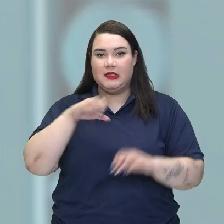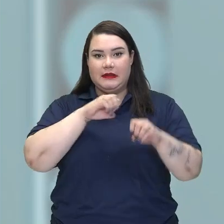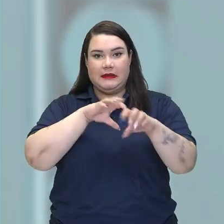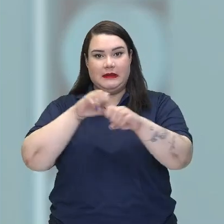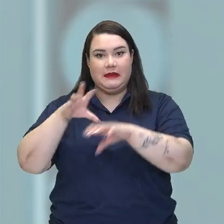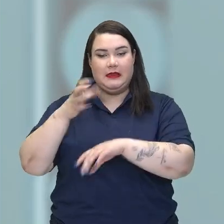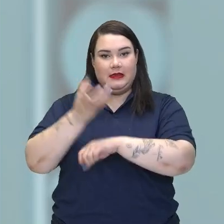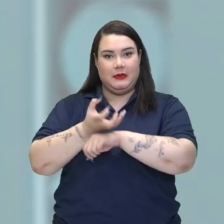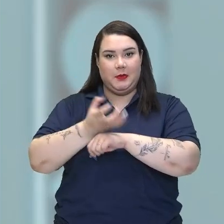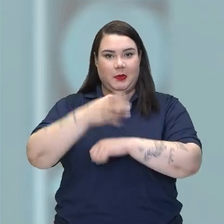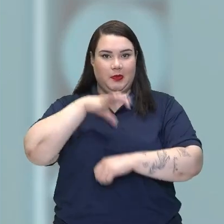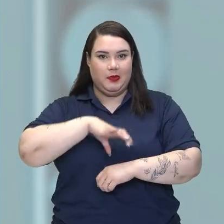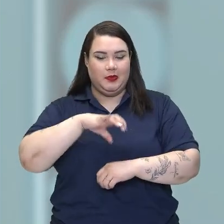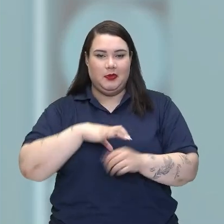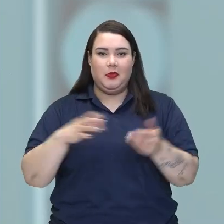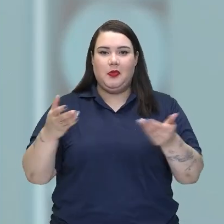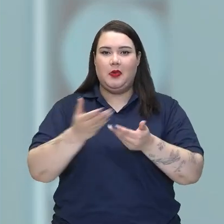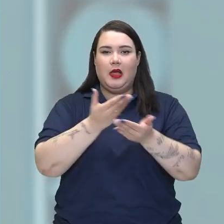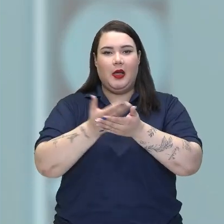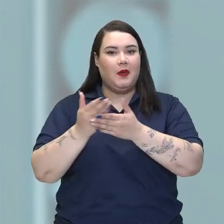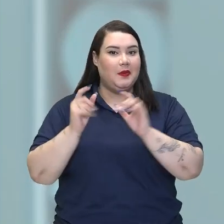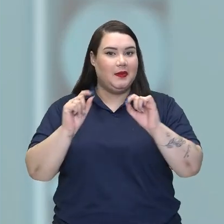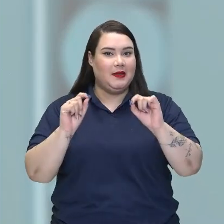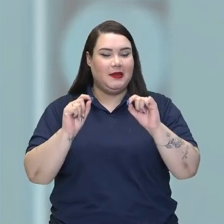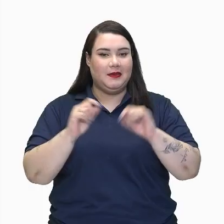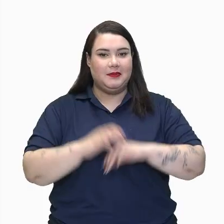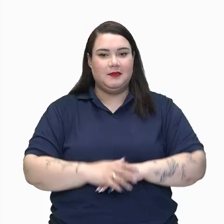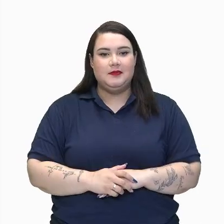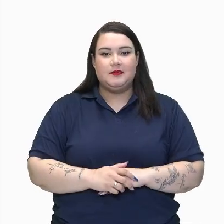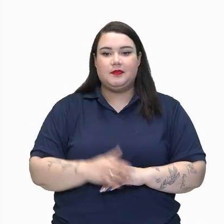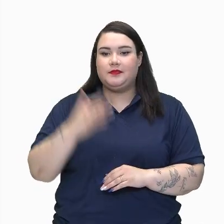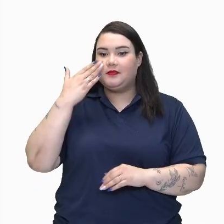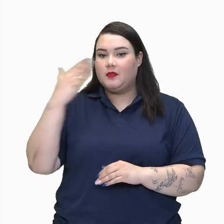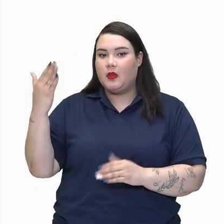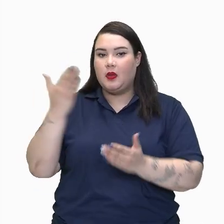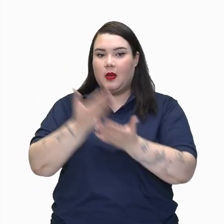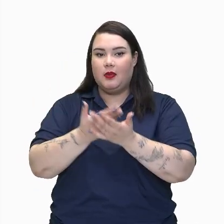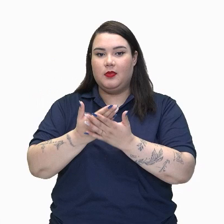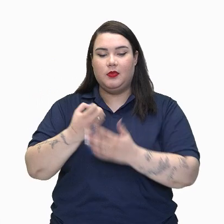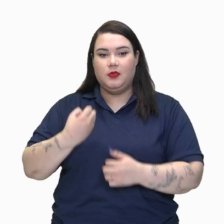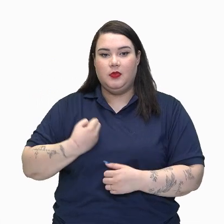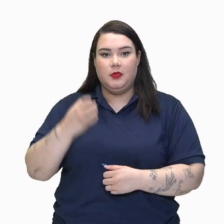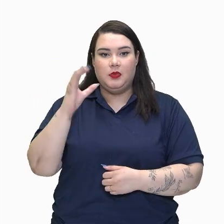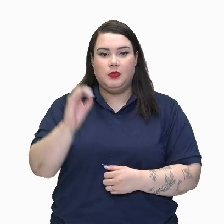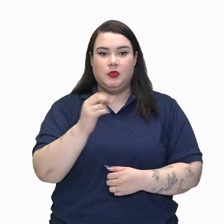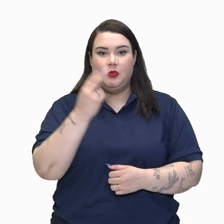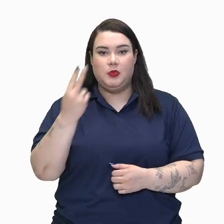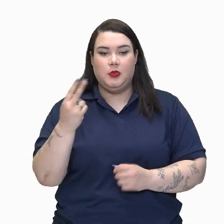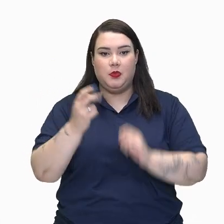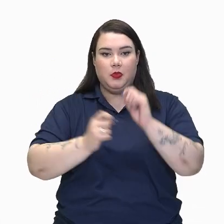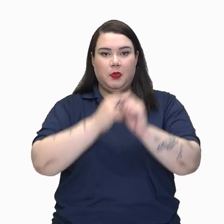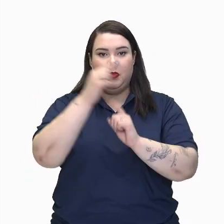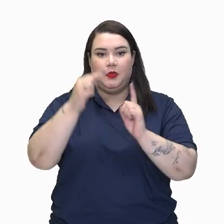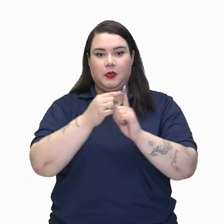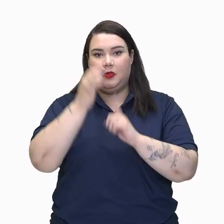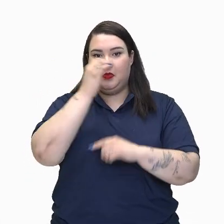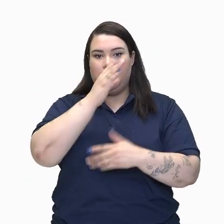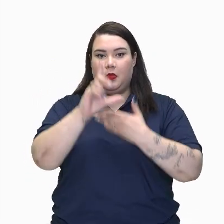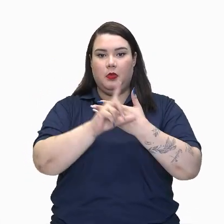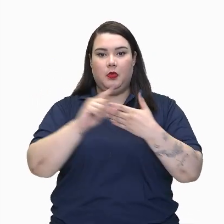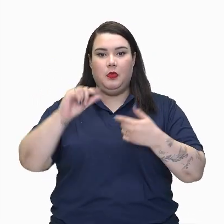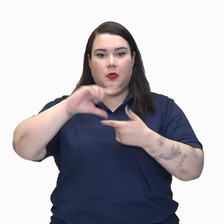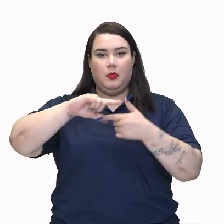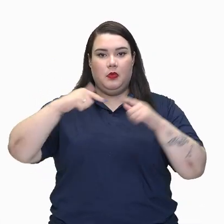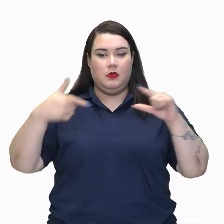portuguesa, e nós vamos observar o que nós teremos na nossa aula. Aula 02, com objeto de conhecimento, escritores